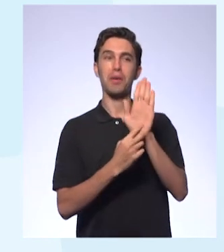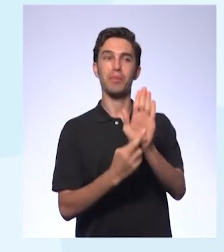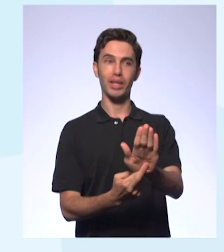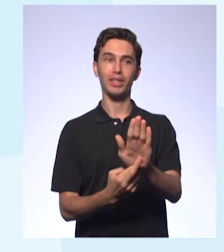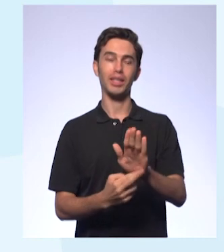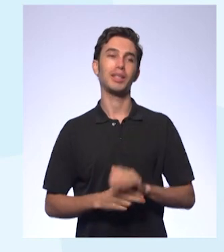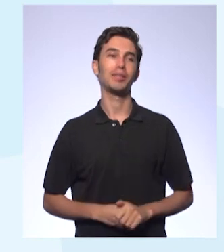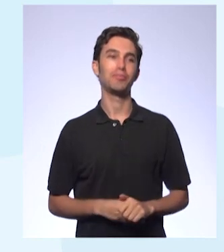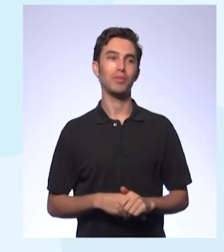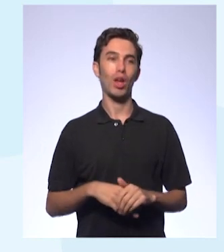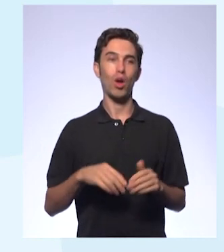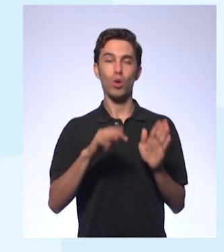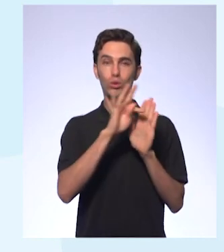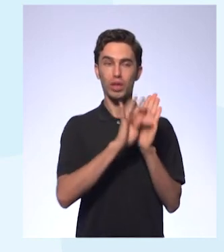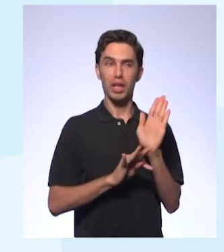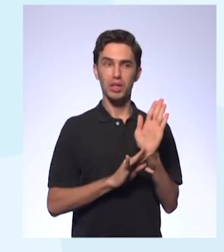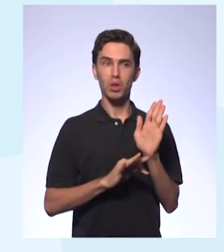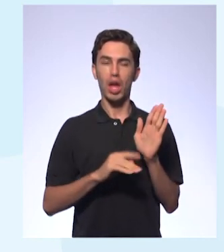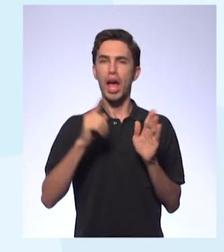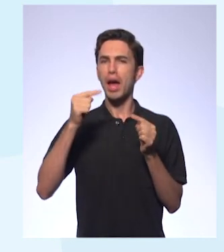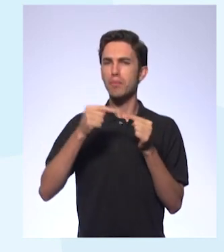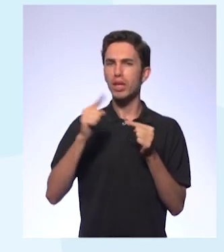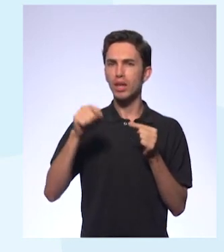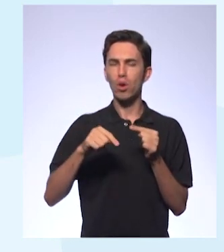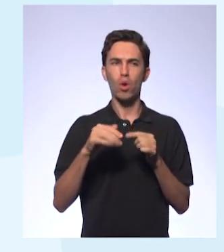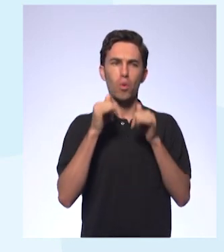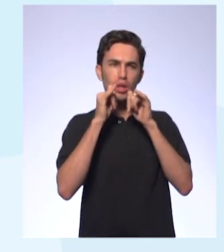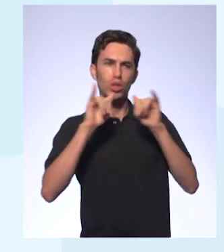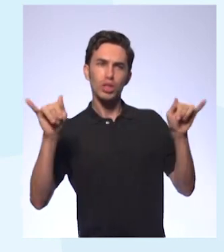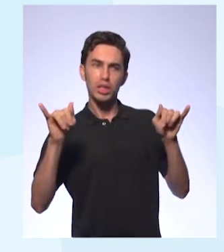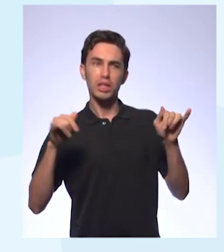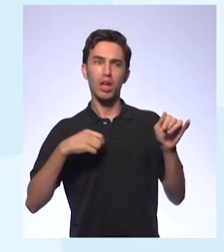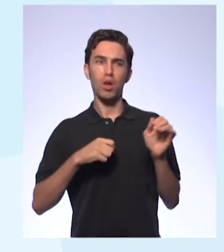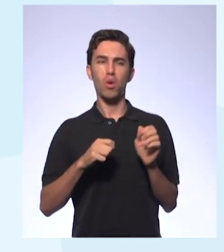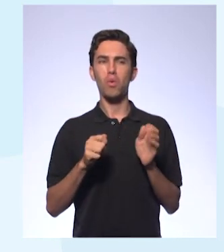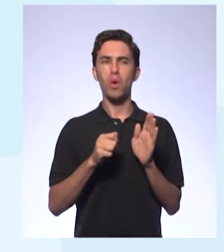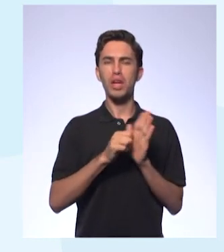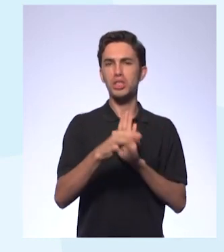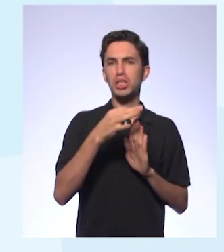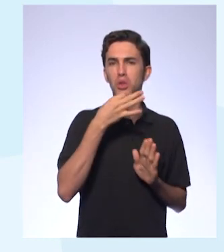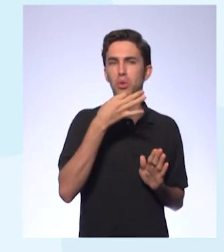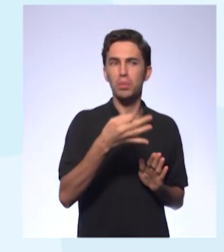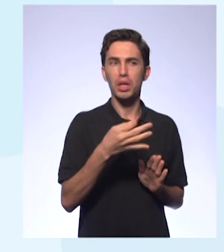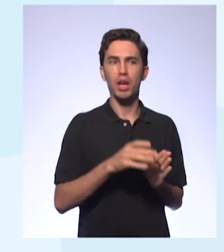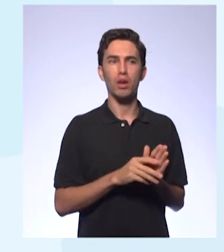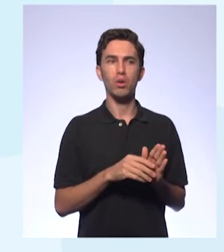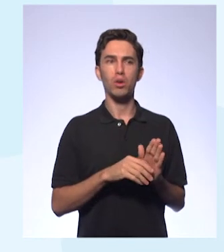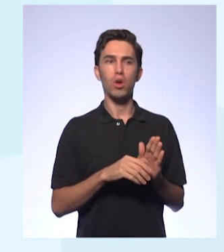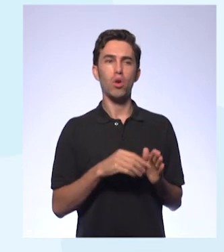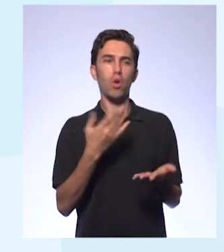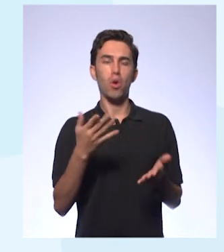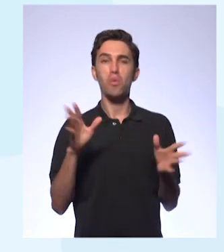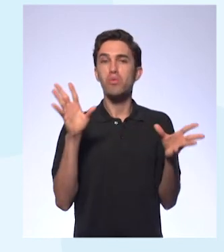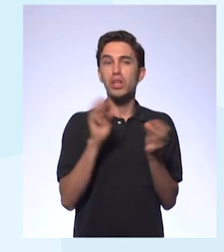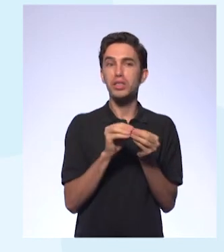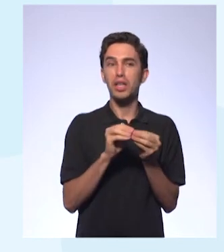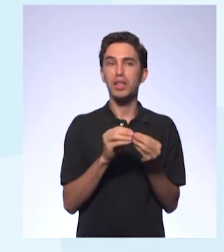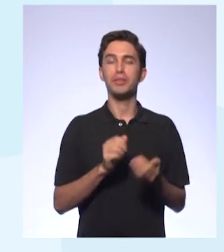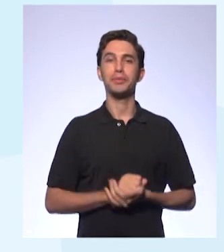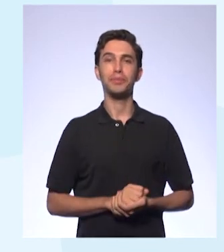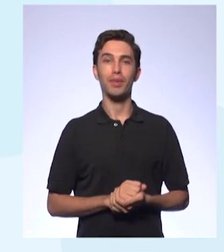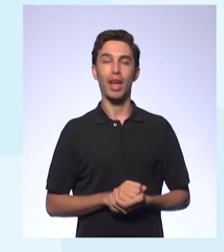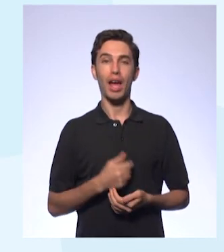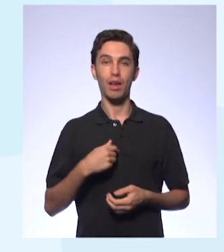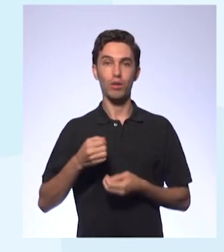texto a seguir será uma notícia, um artigo de opinião ou uma resenha? Eu vou pedir para abrir o chat e eles já vão respondendo. O texto